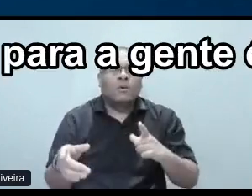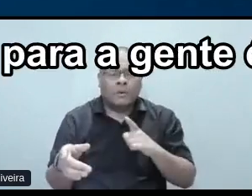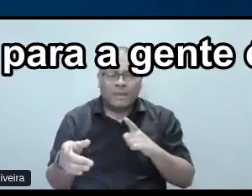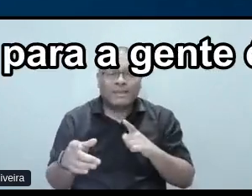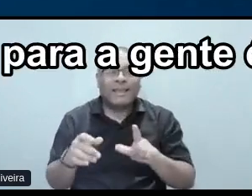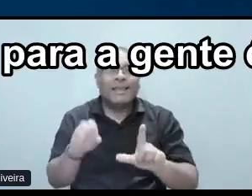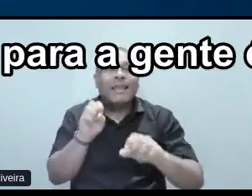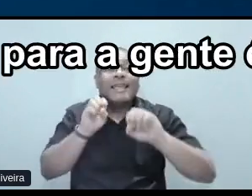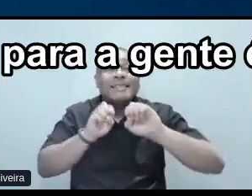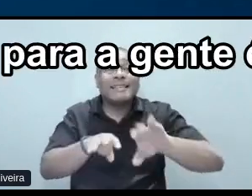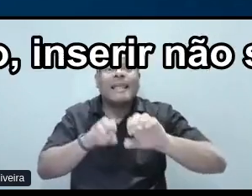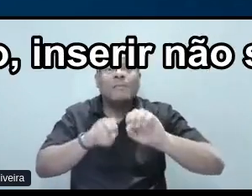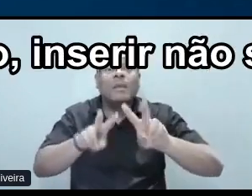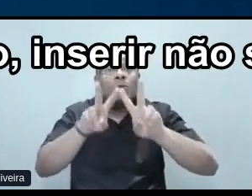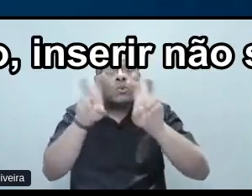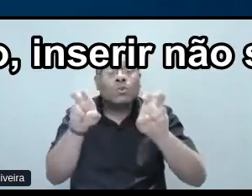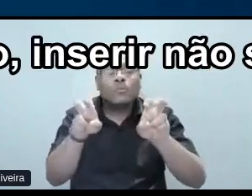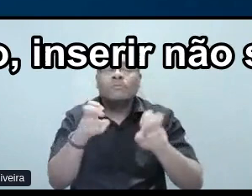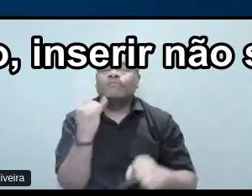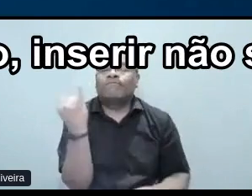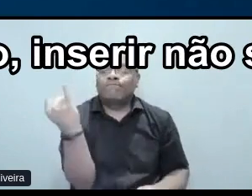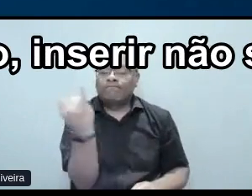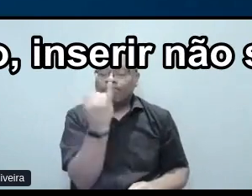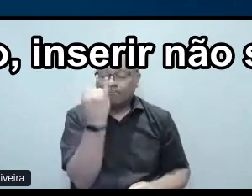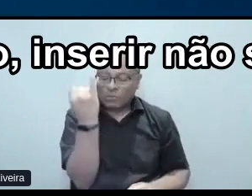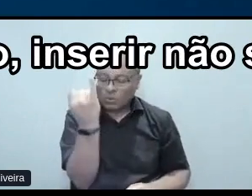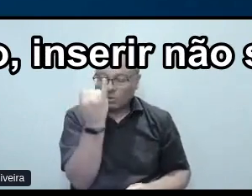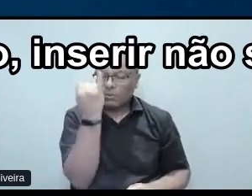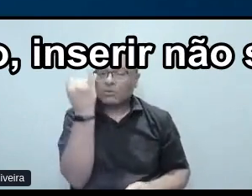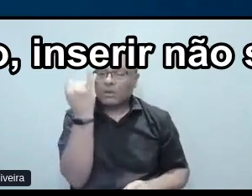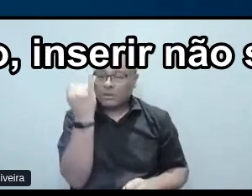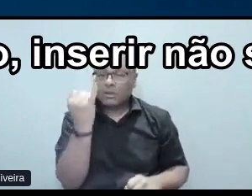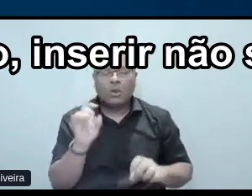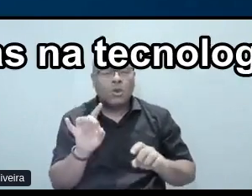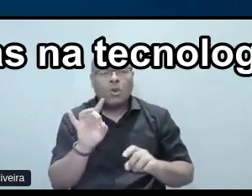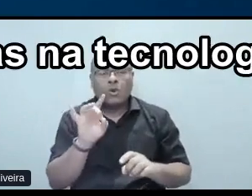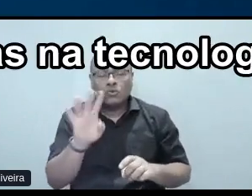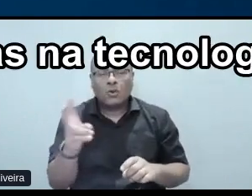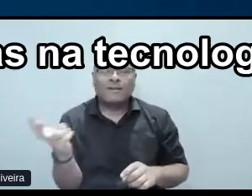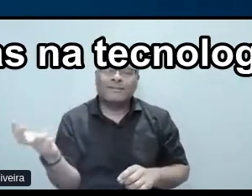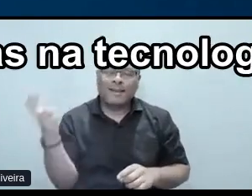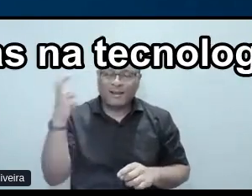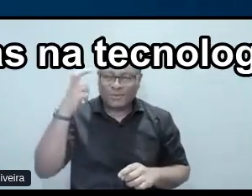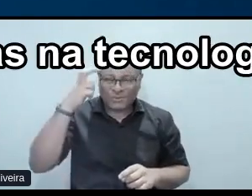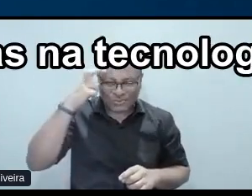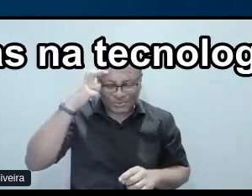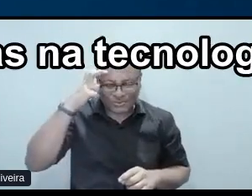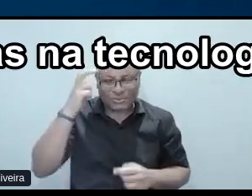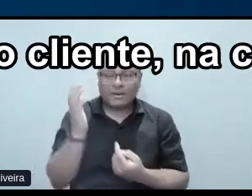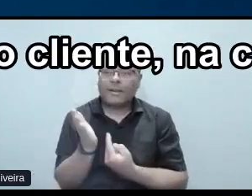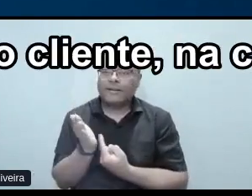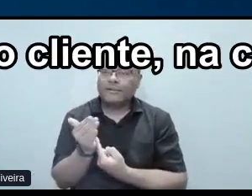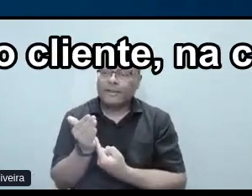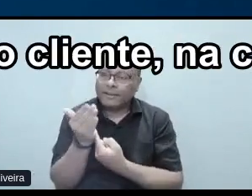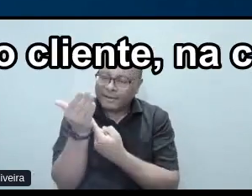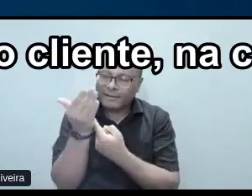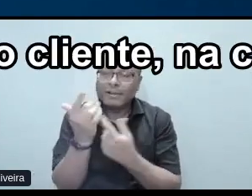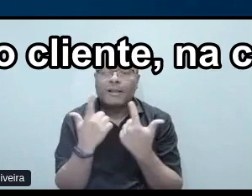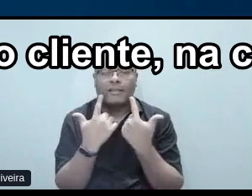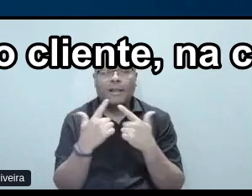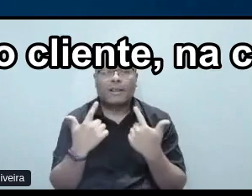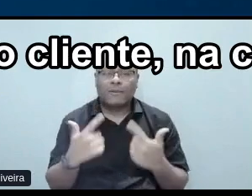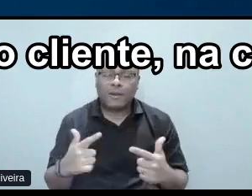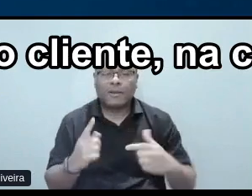para a gente é fundamental. Então, inserir não só na nossa cultura, mas na tecnologia, na linguagem,